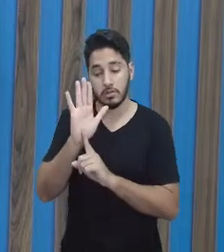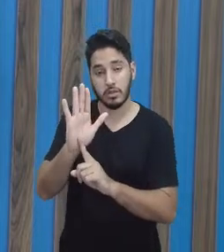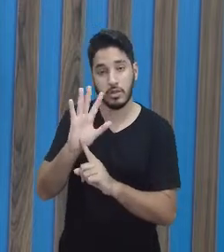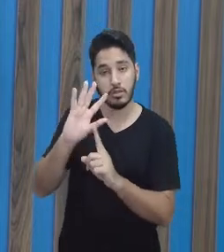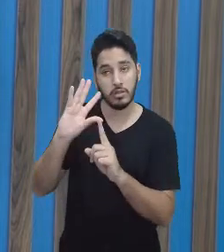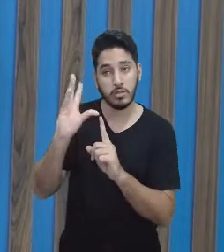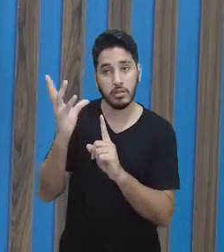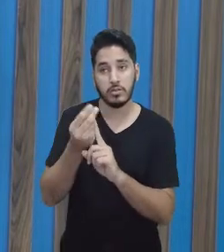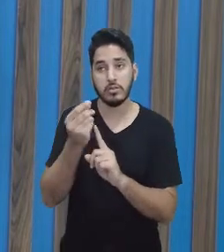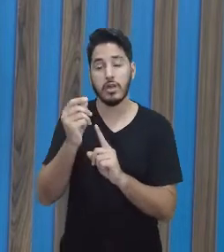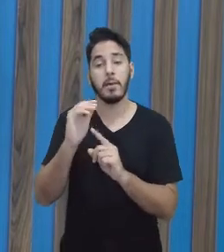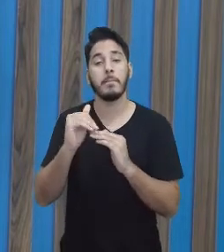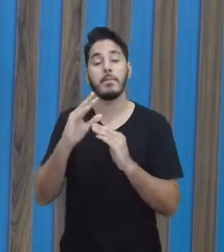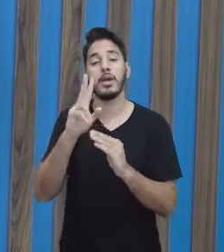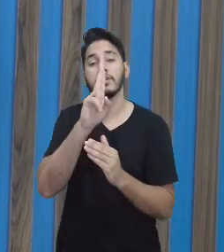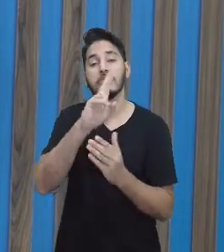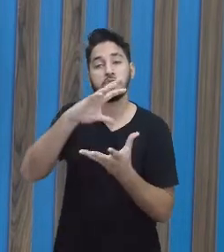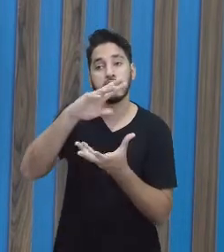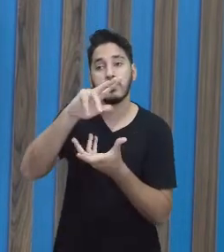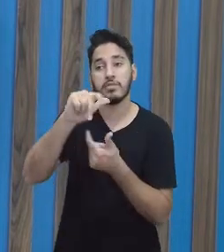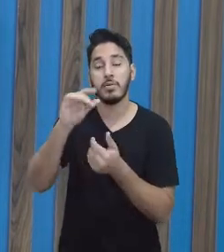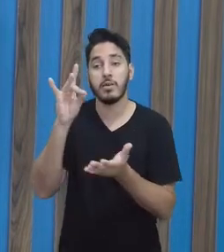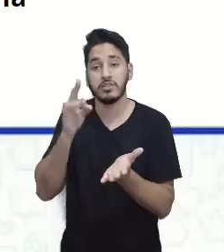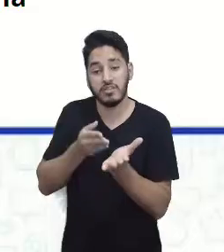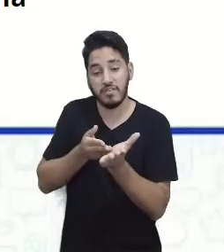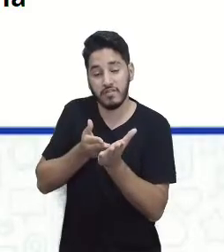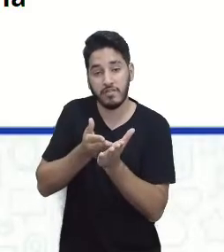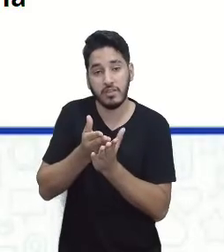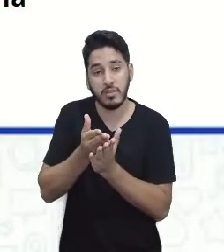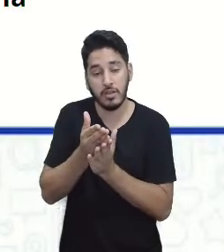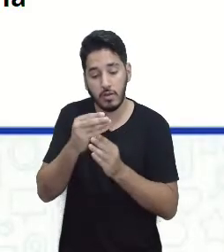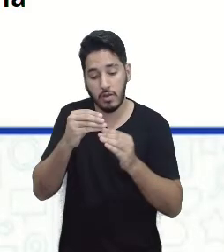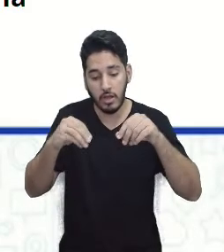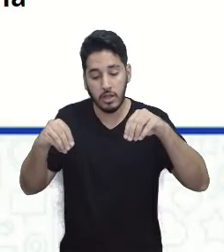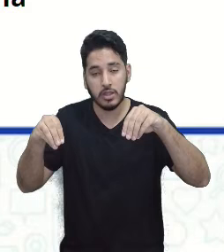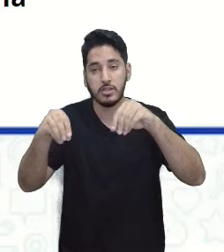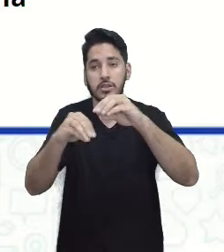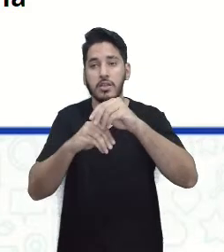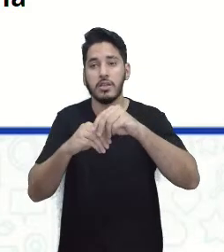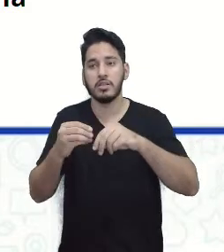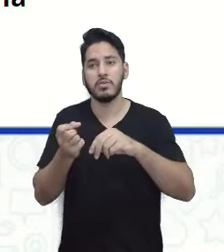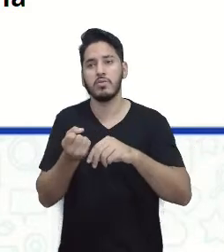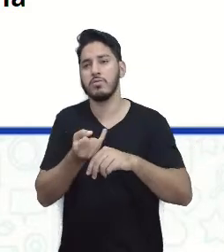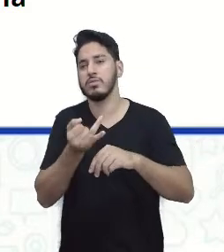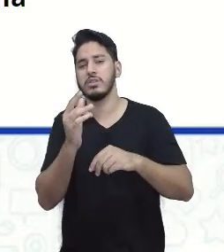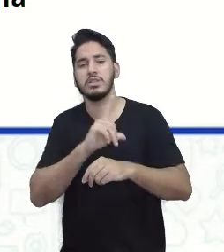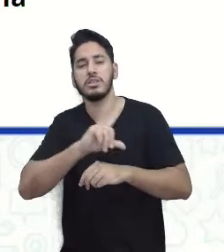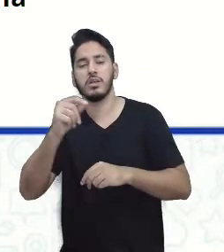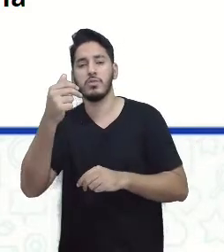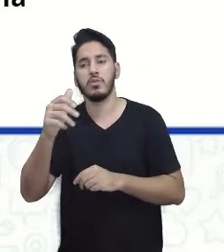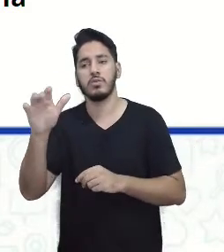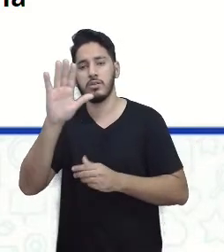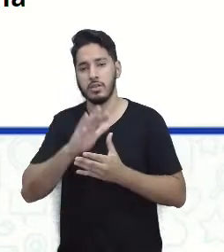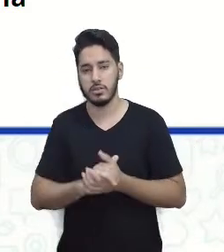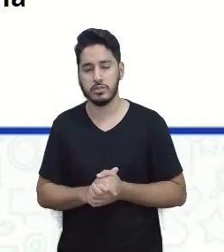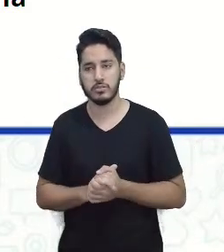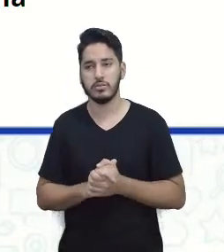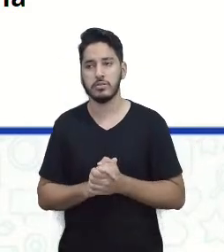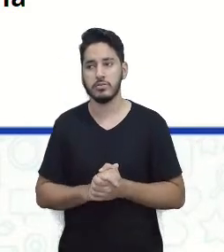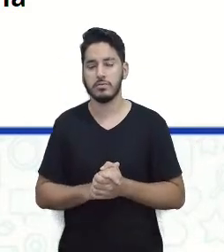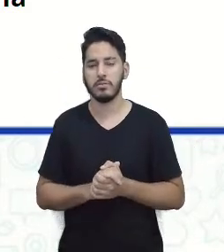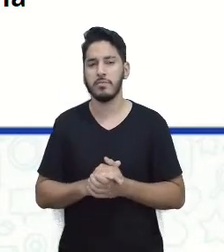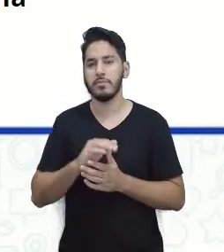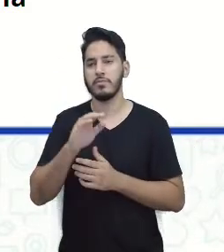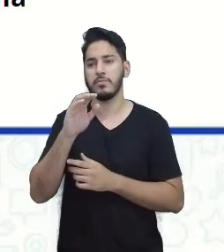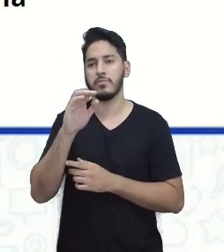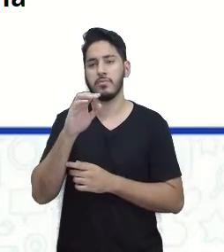a mais universal e a mais fiel à terra de quantas já saíram do Nordeste. Então, o Brenan